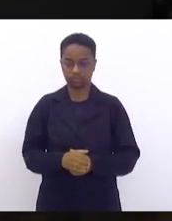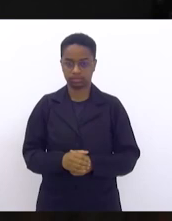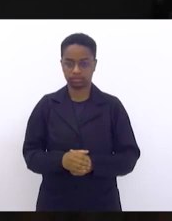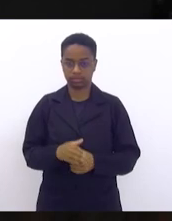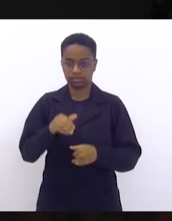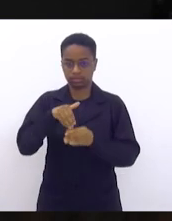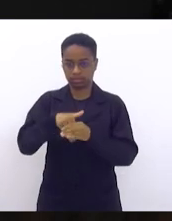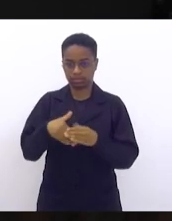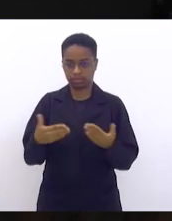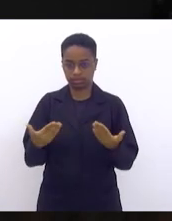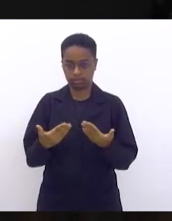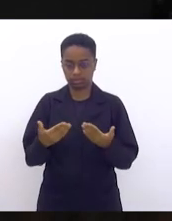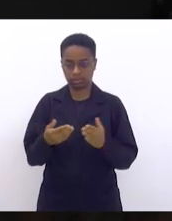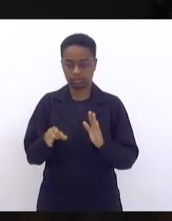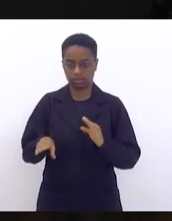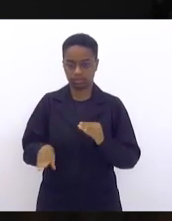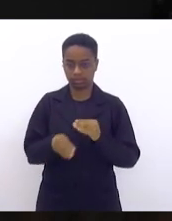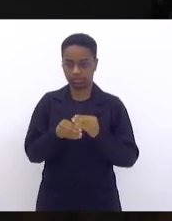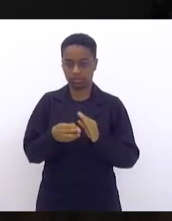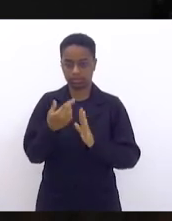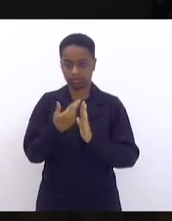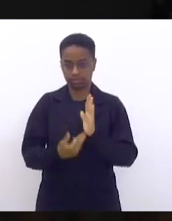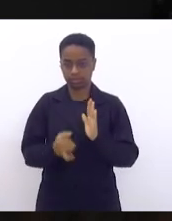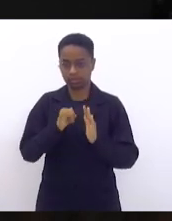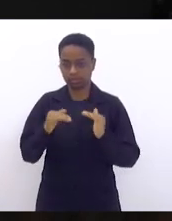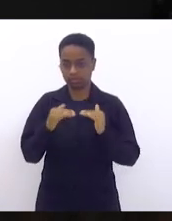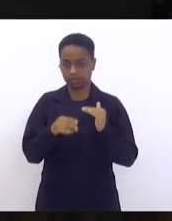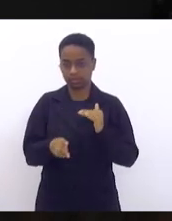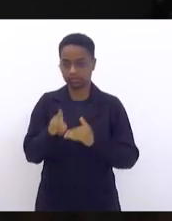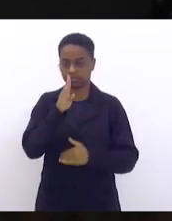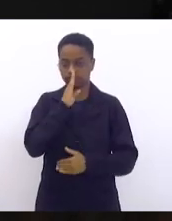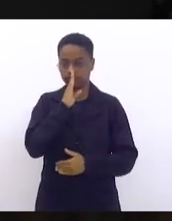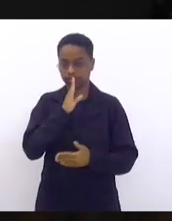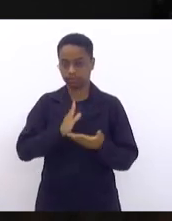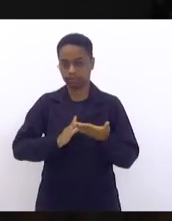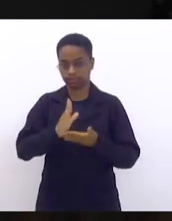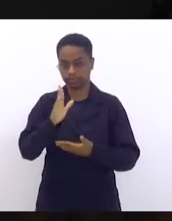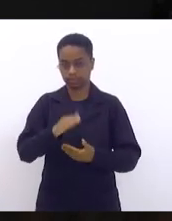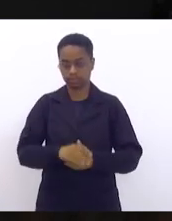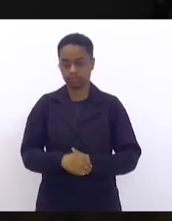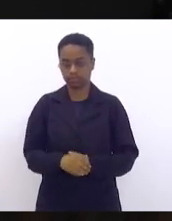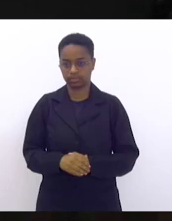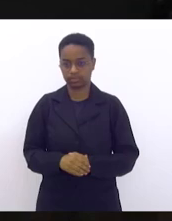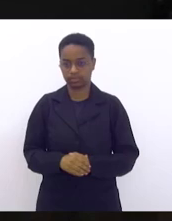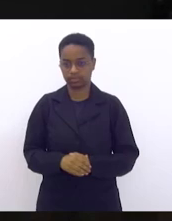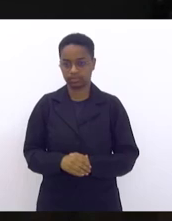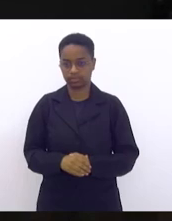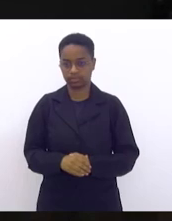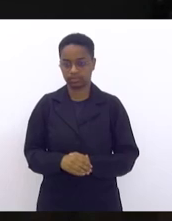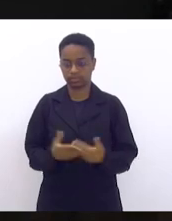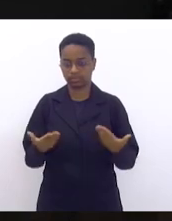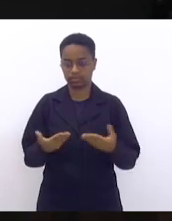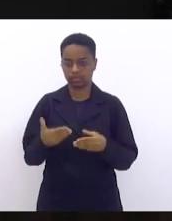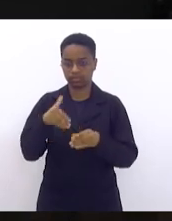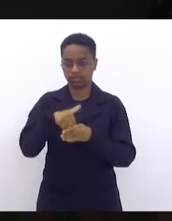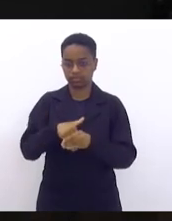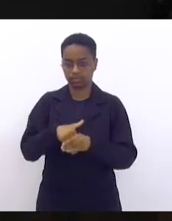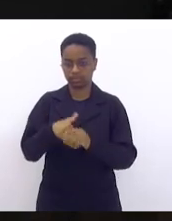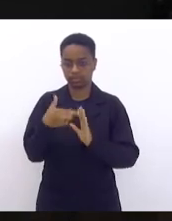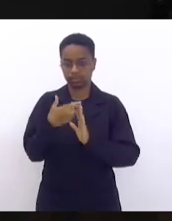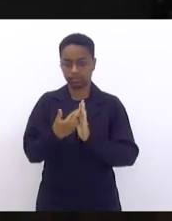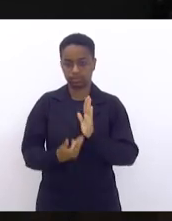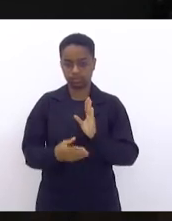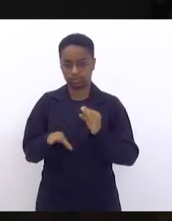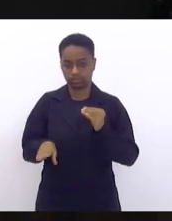Em votação, a emenda de redação. Senhores que aprovam, permaneçam como estão. Aprovado. Em votação, redação do vencido,